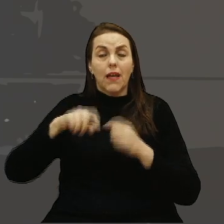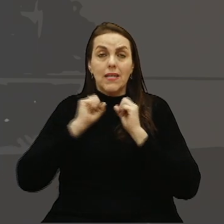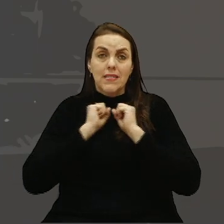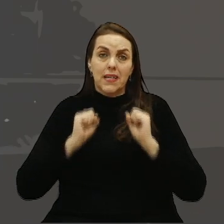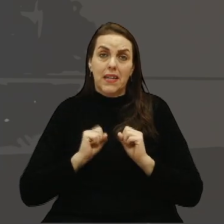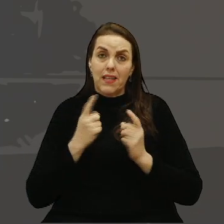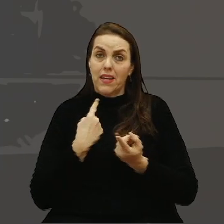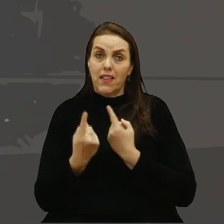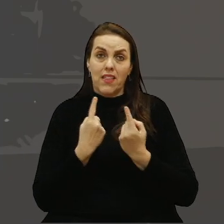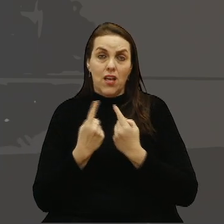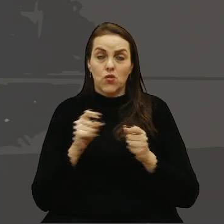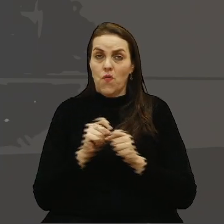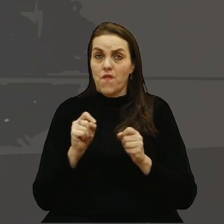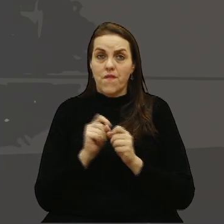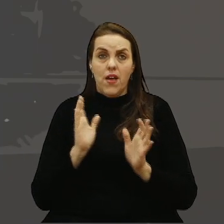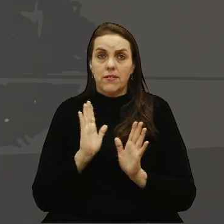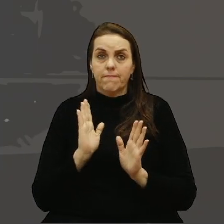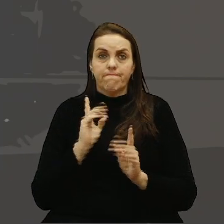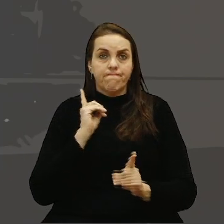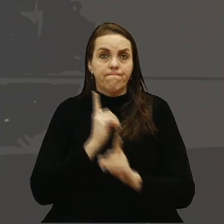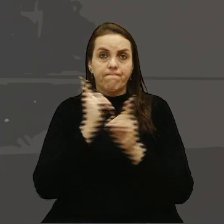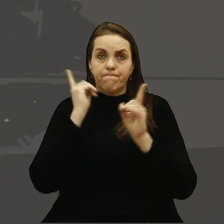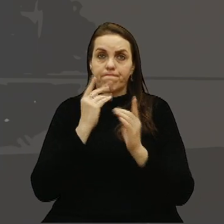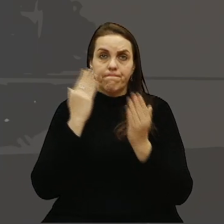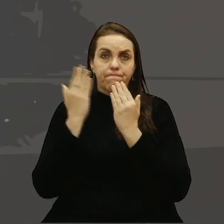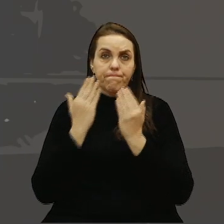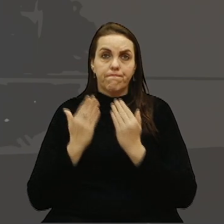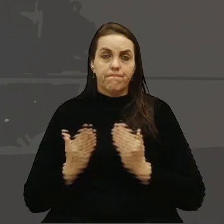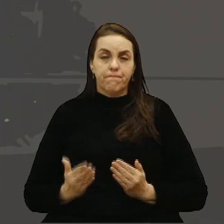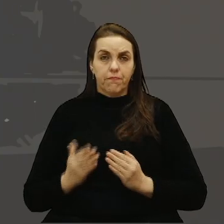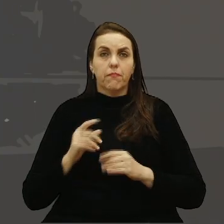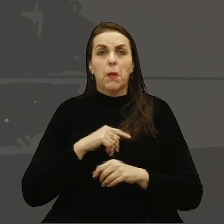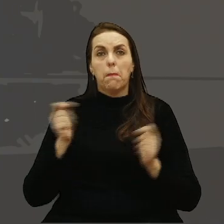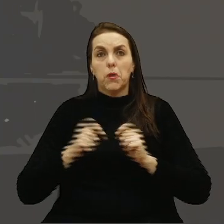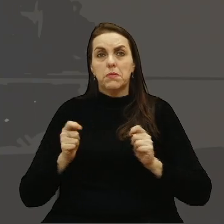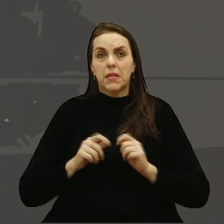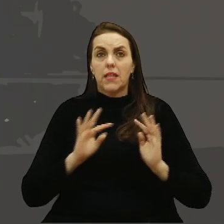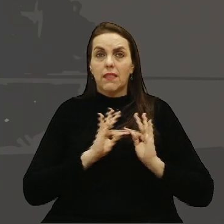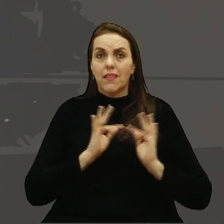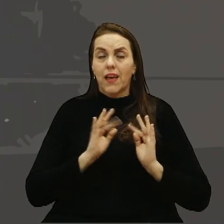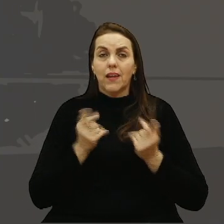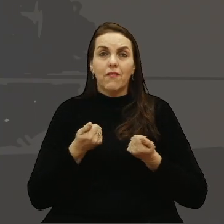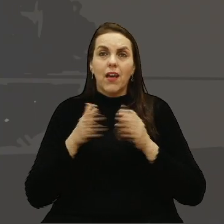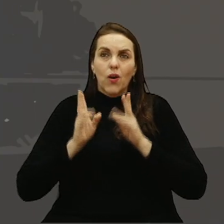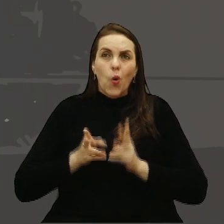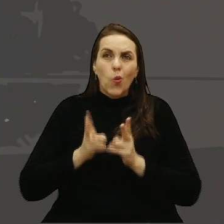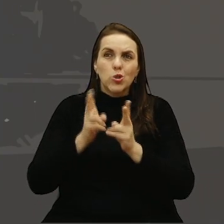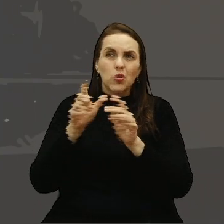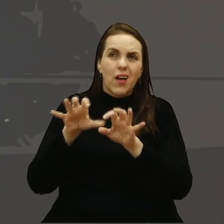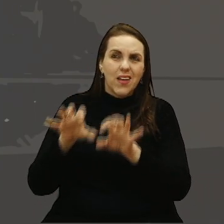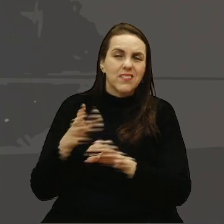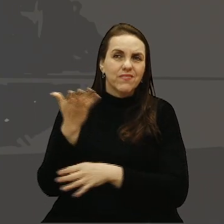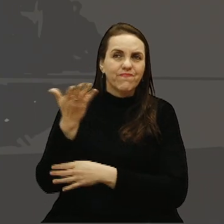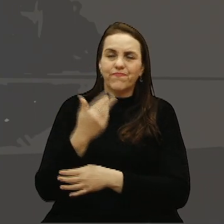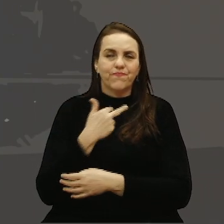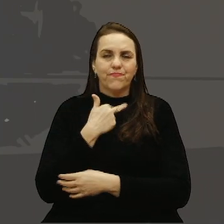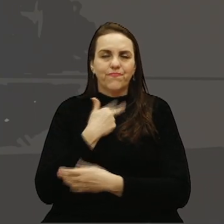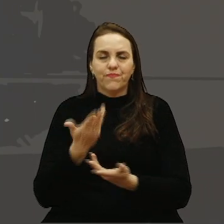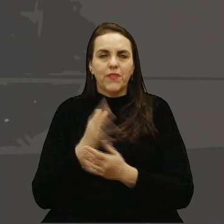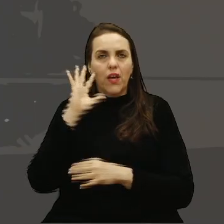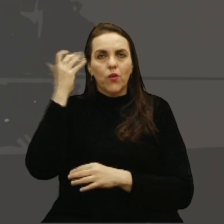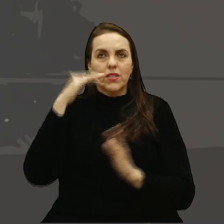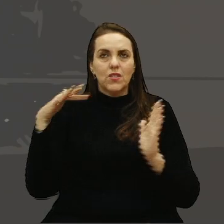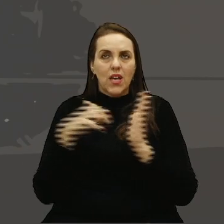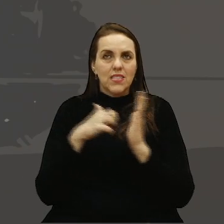esse levantamento para nós entendermos a possibilidade técnica e efetivar. O que não pode ficar como está. Já aconteceram acidentes, já